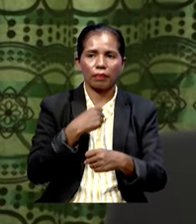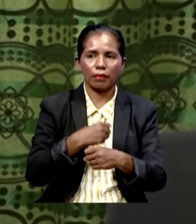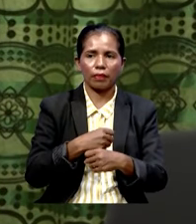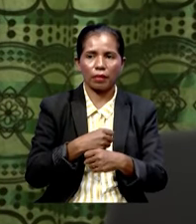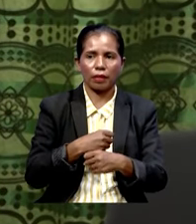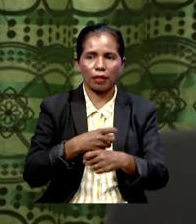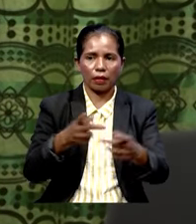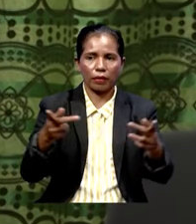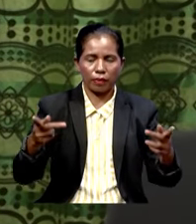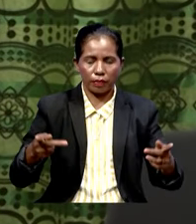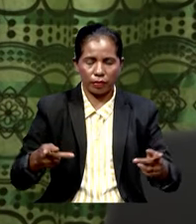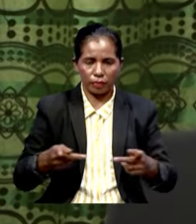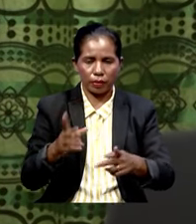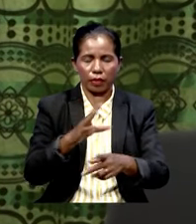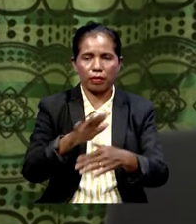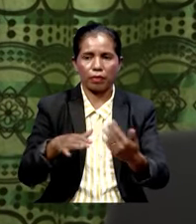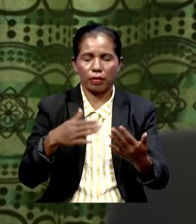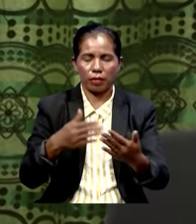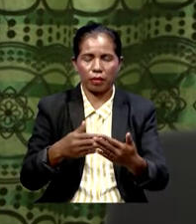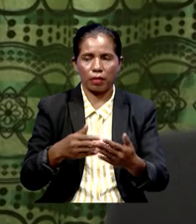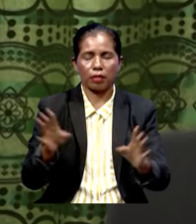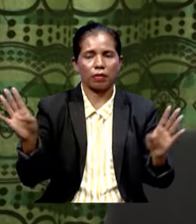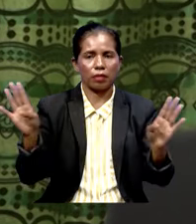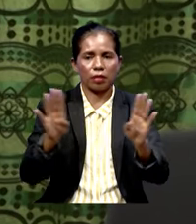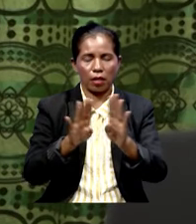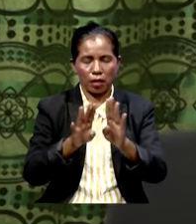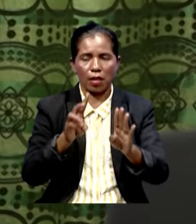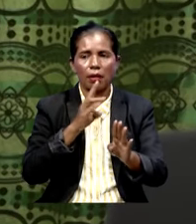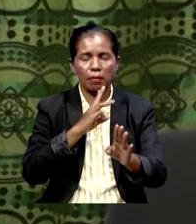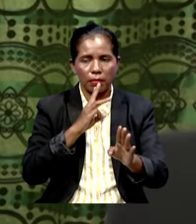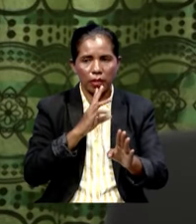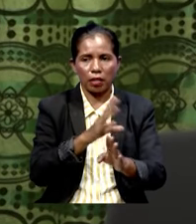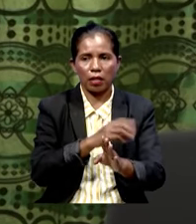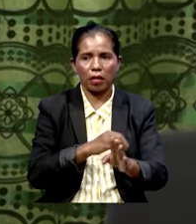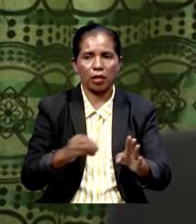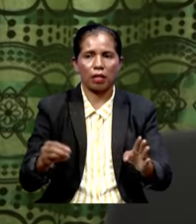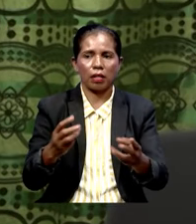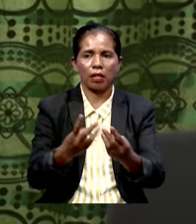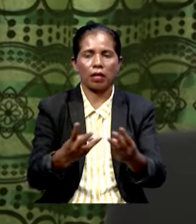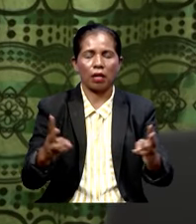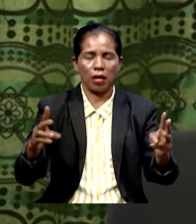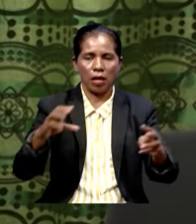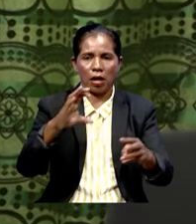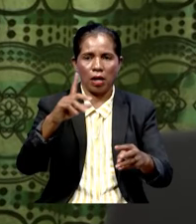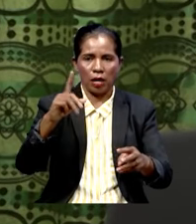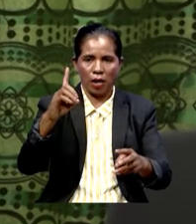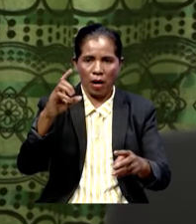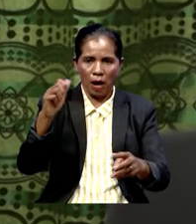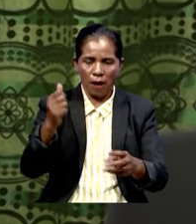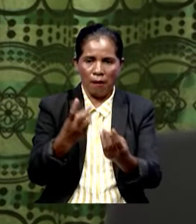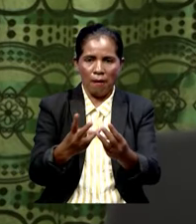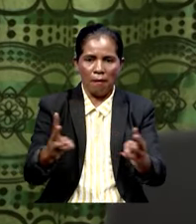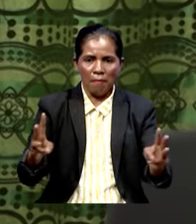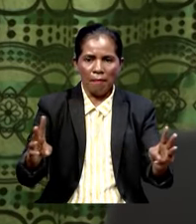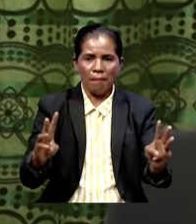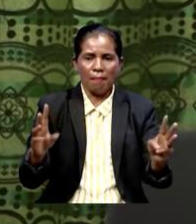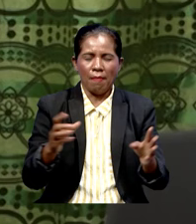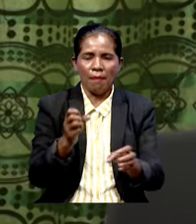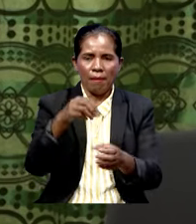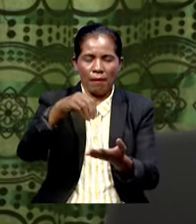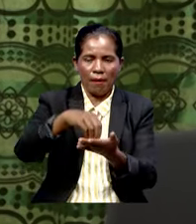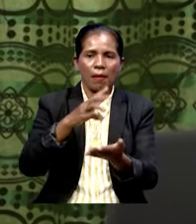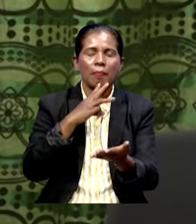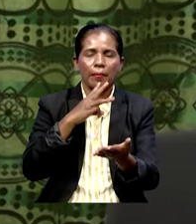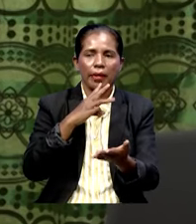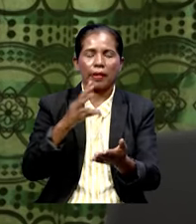posho infiltração para sata B itahalo trava kadalak para hodi redus sedimentação mos